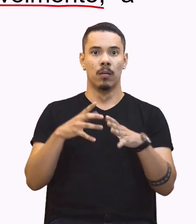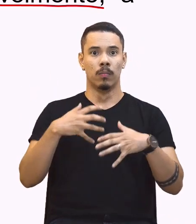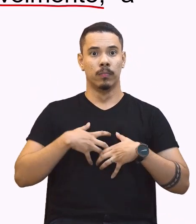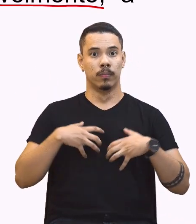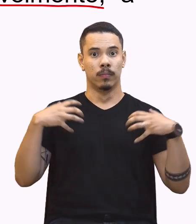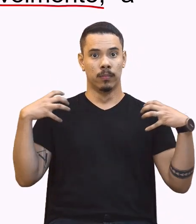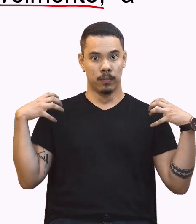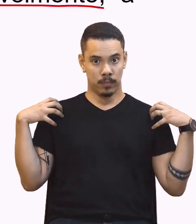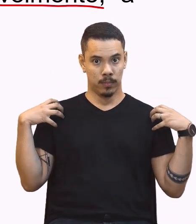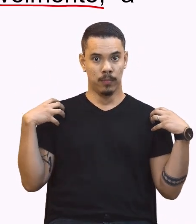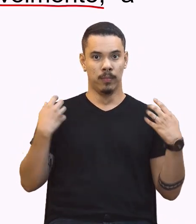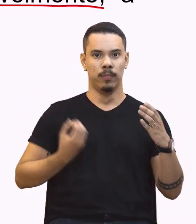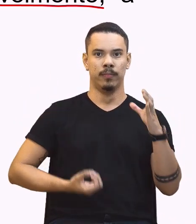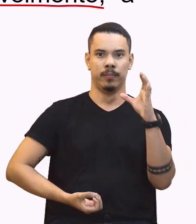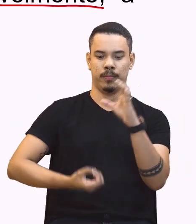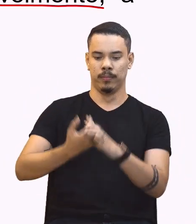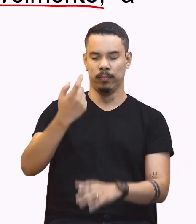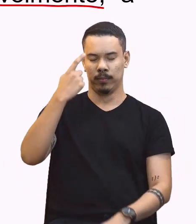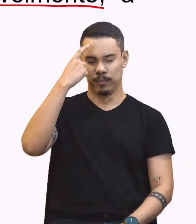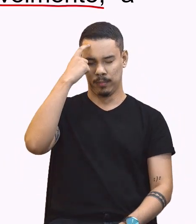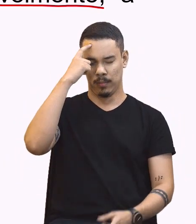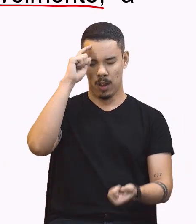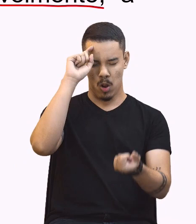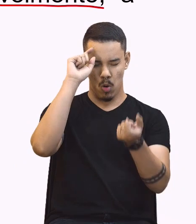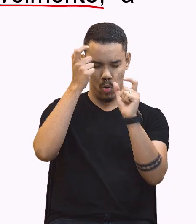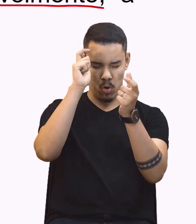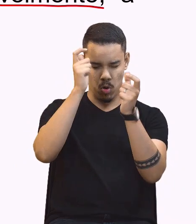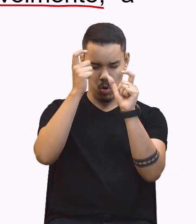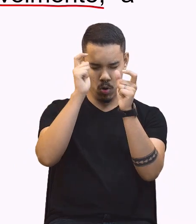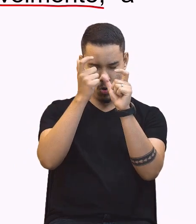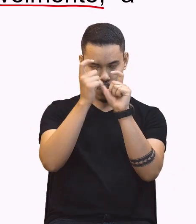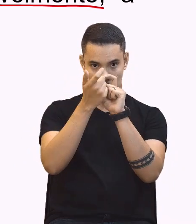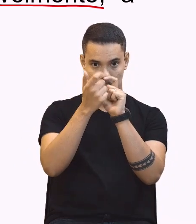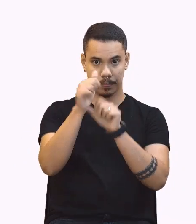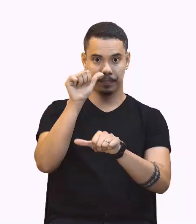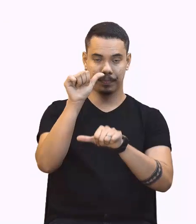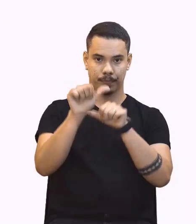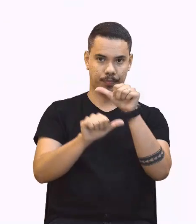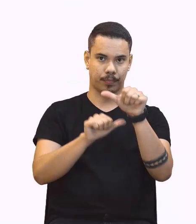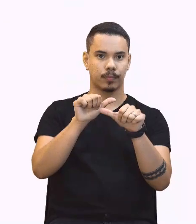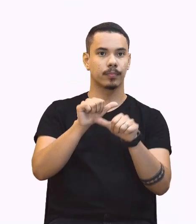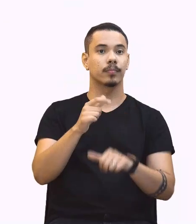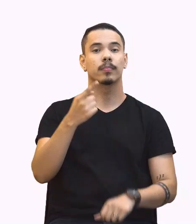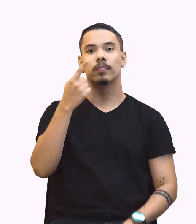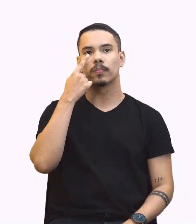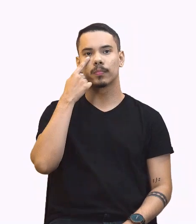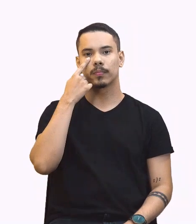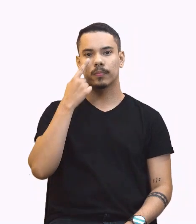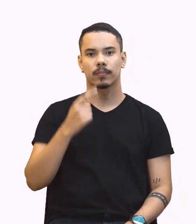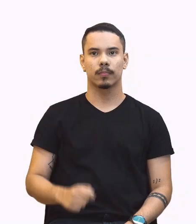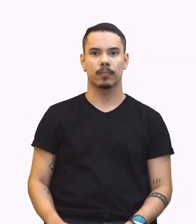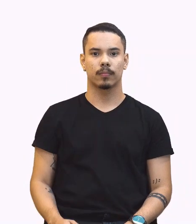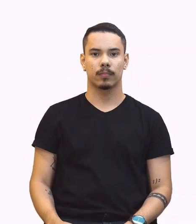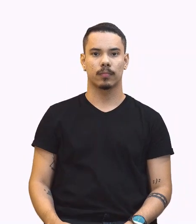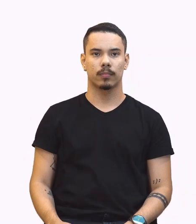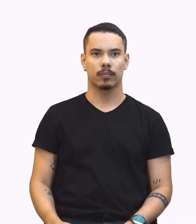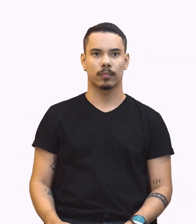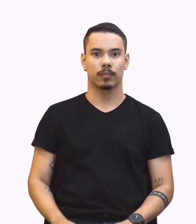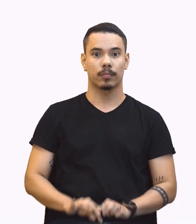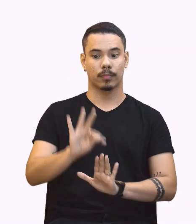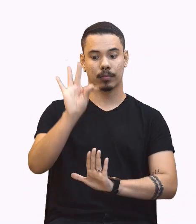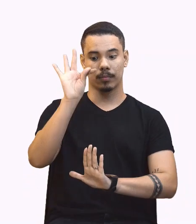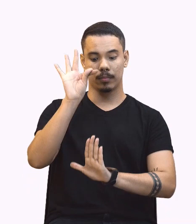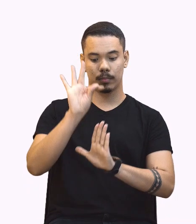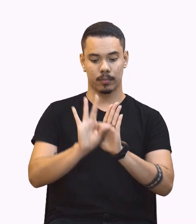formava-se em sua mente. Vamos lá então para a questão. O texto em